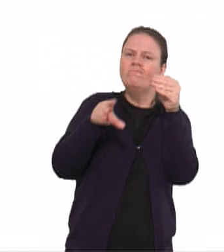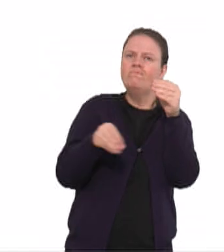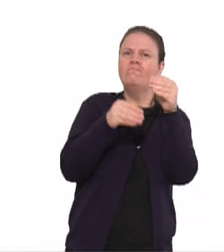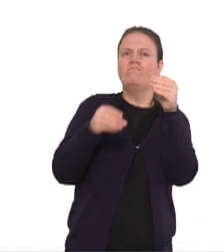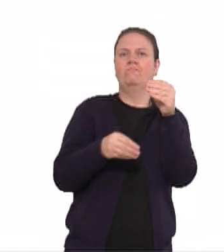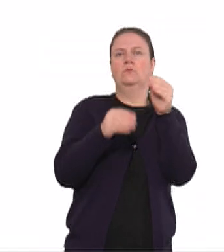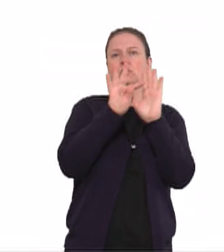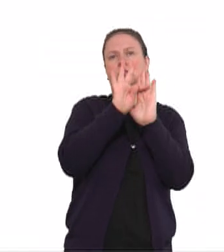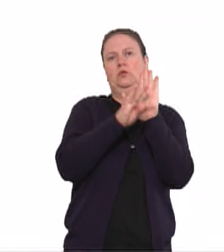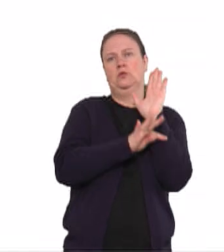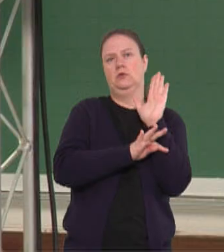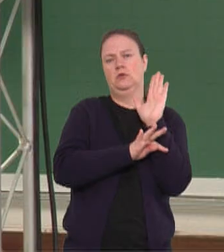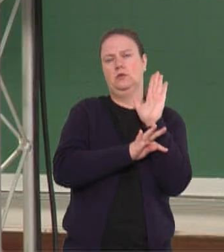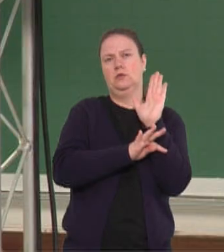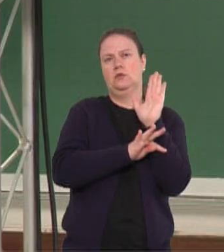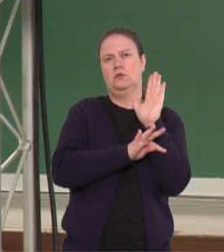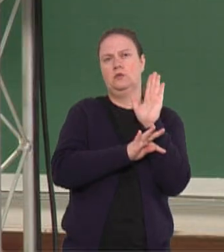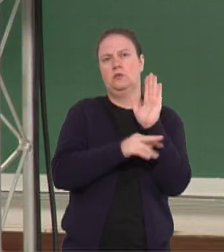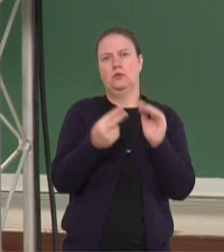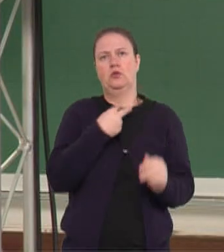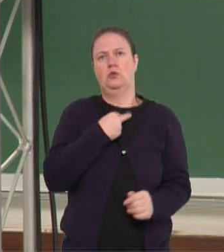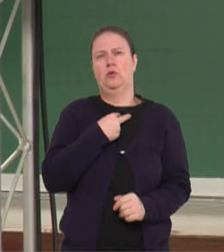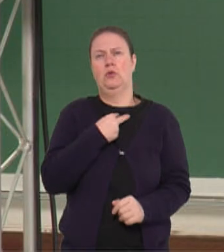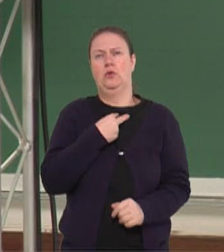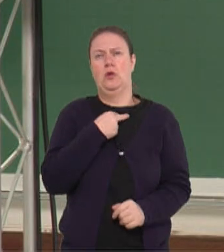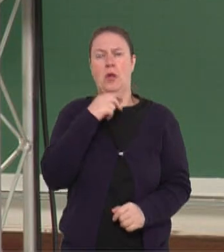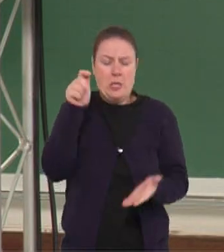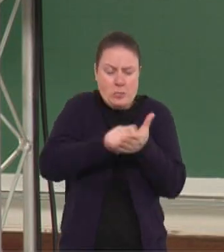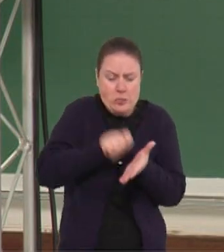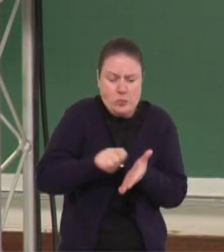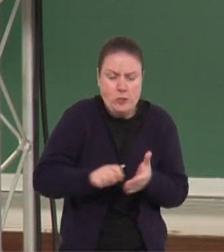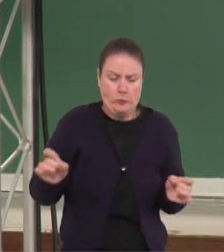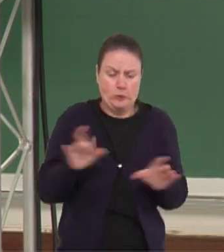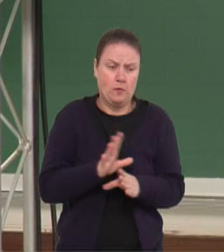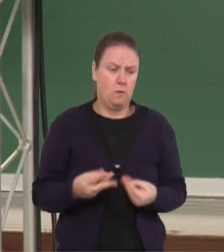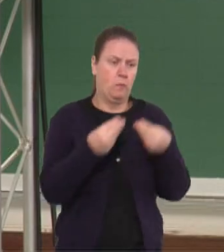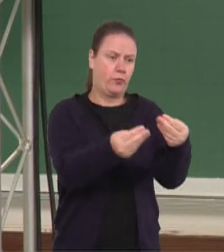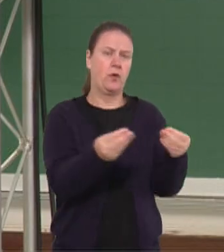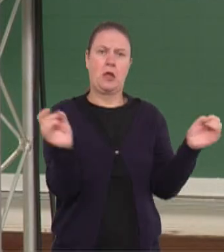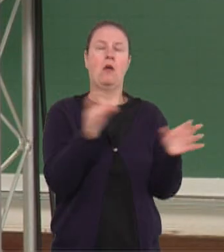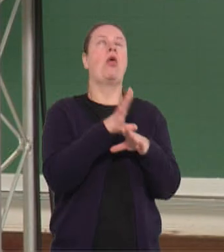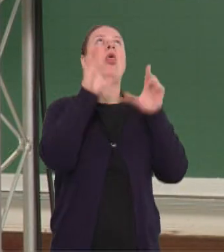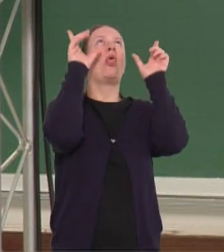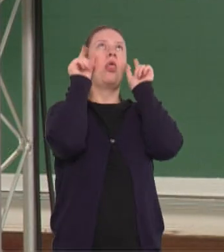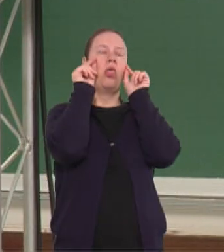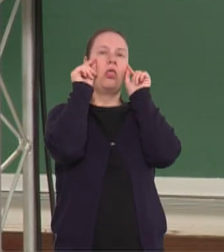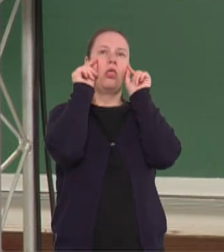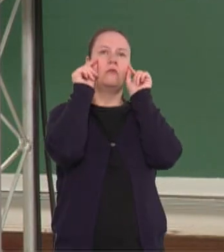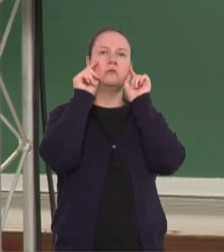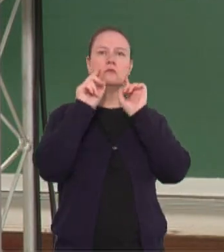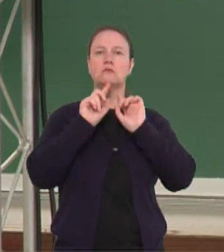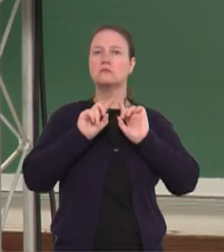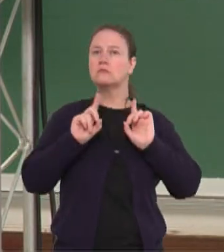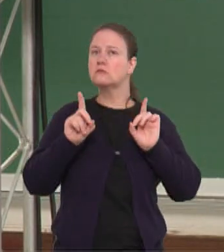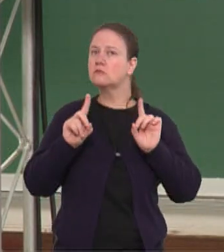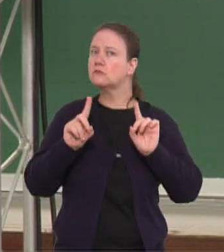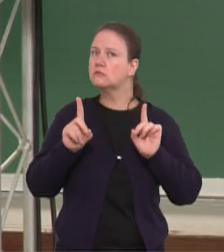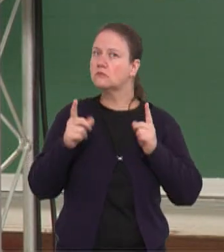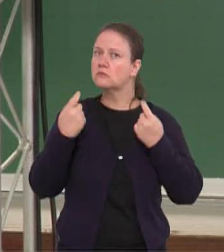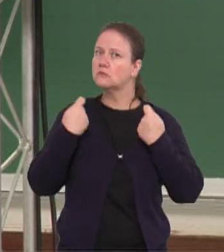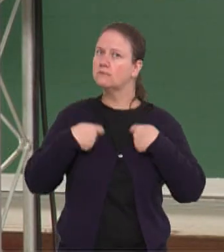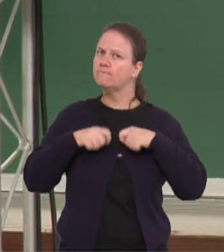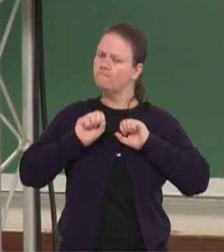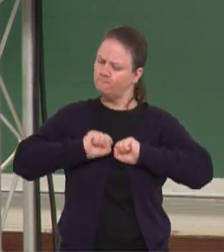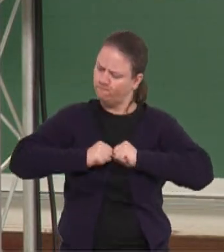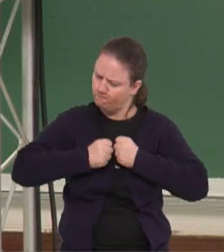por isso que não dá para fazer correndo e entregar para a professora. Professor, terminei. Ufa! Não. Temos que nos debruçar